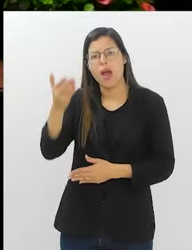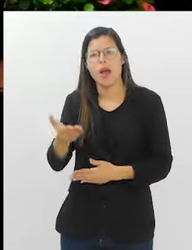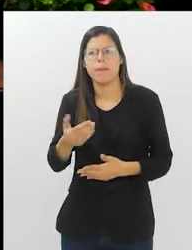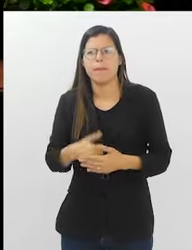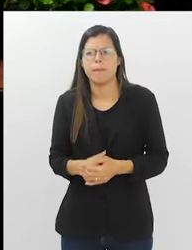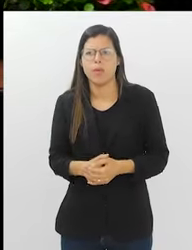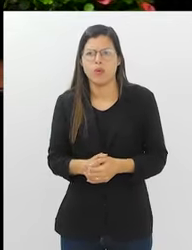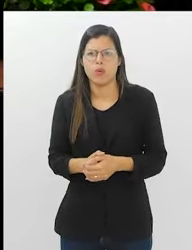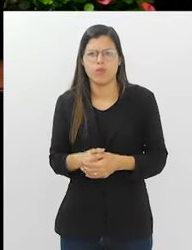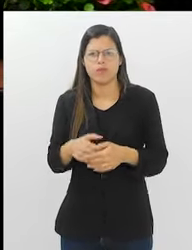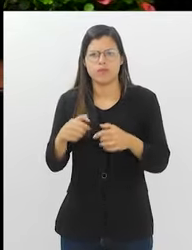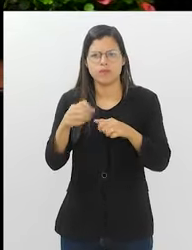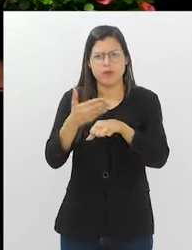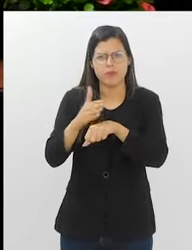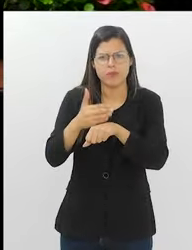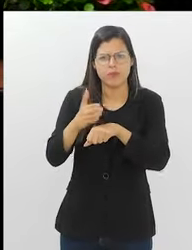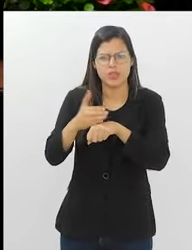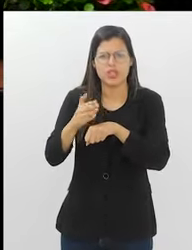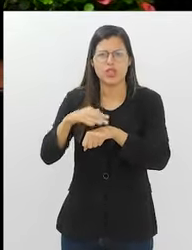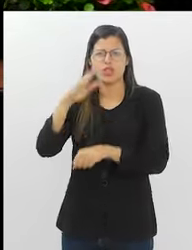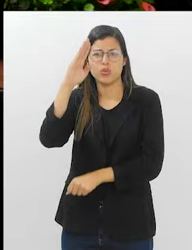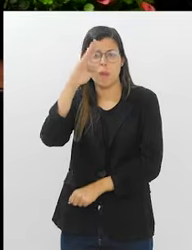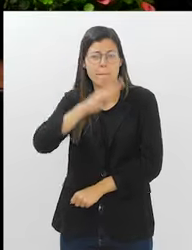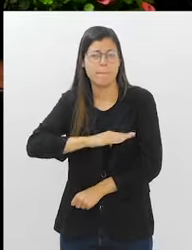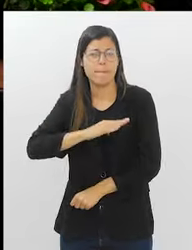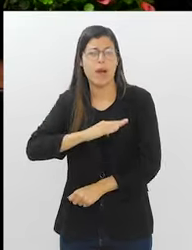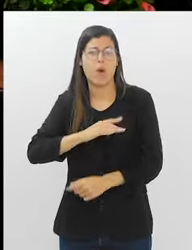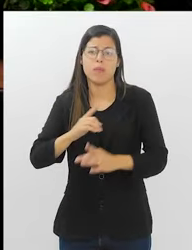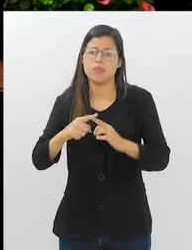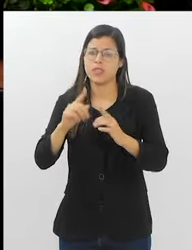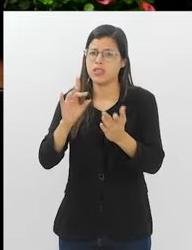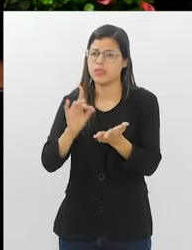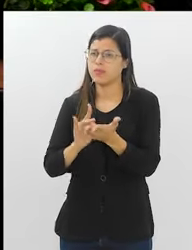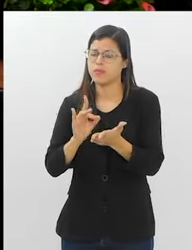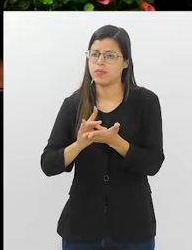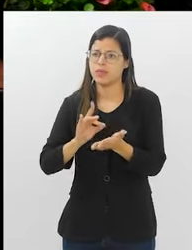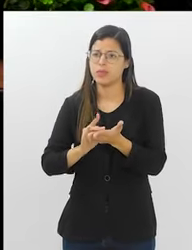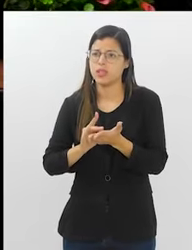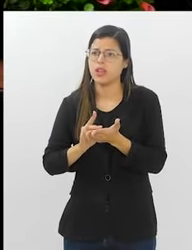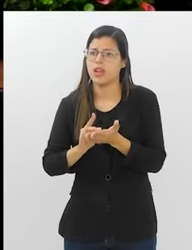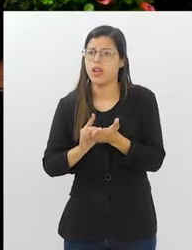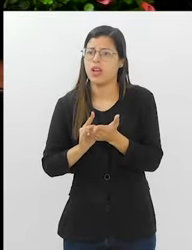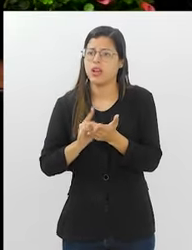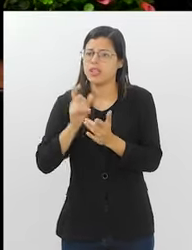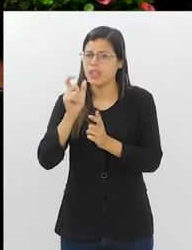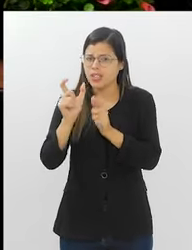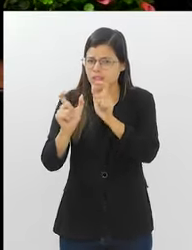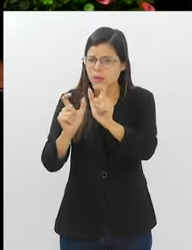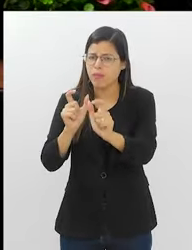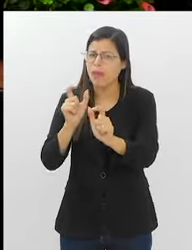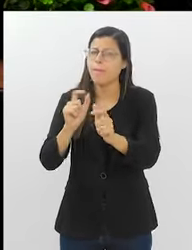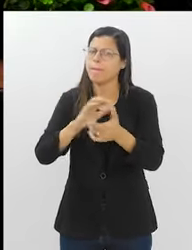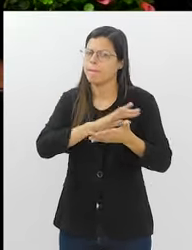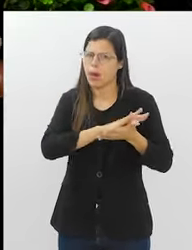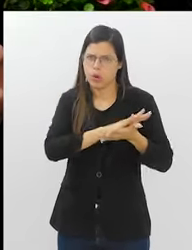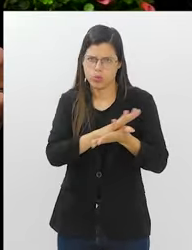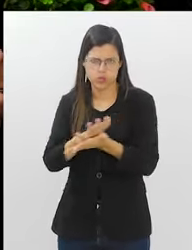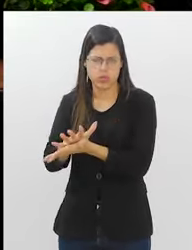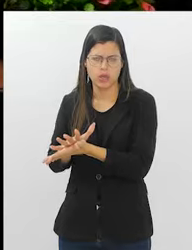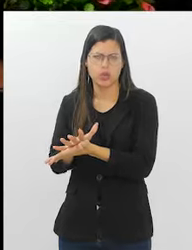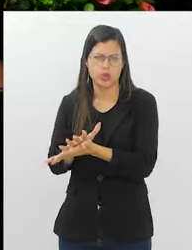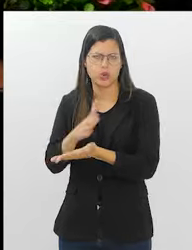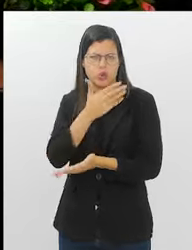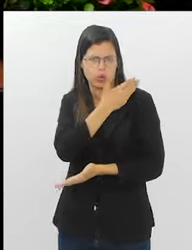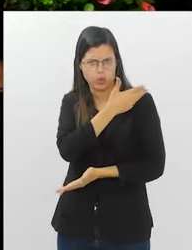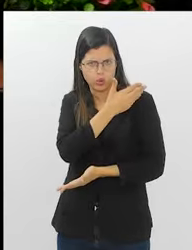como praticantes do mal. Quando, na verdade, Luzia, essa fala é uma fala